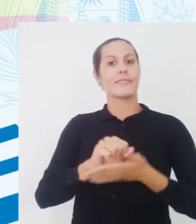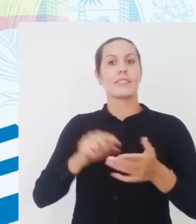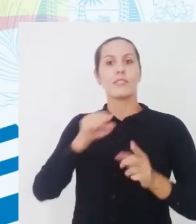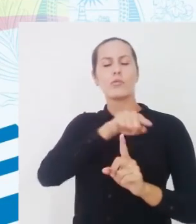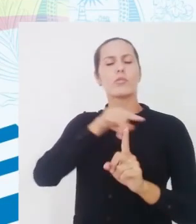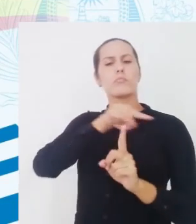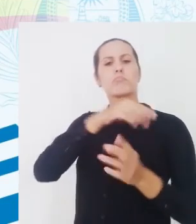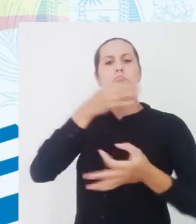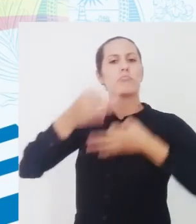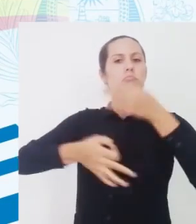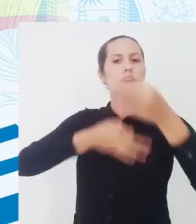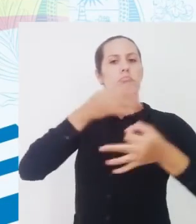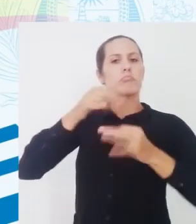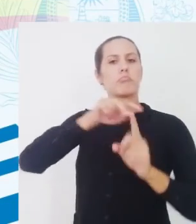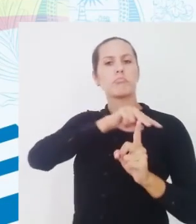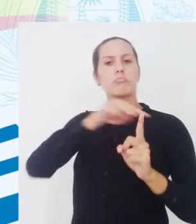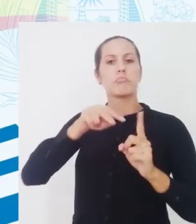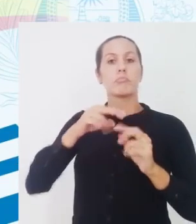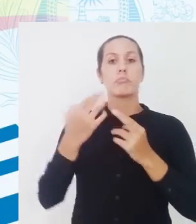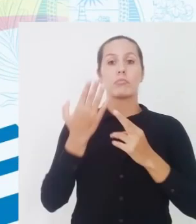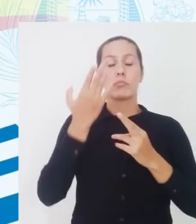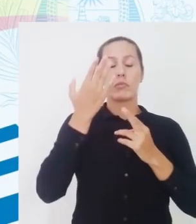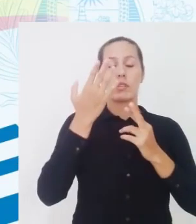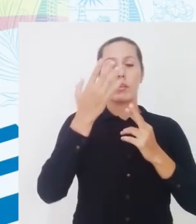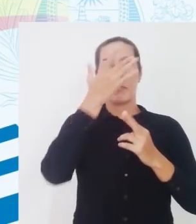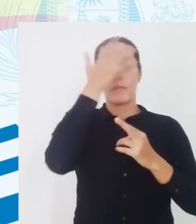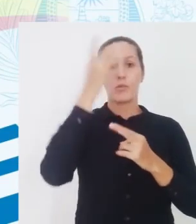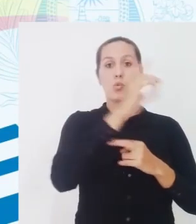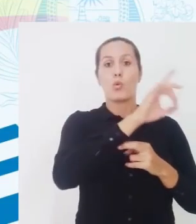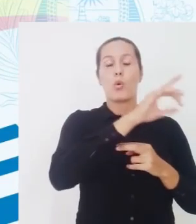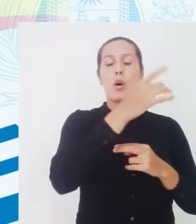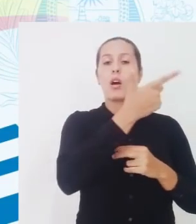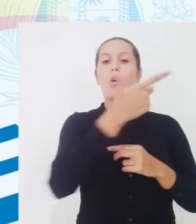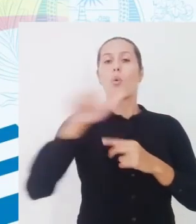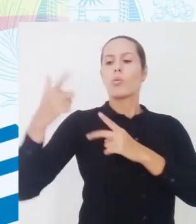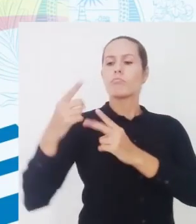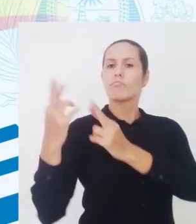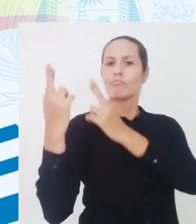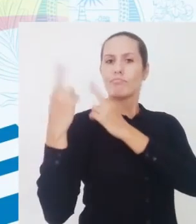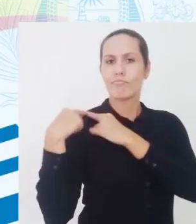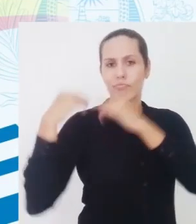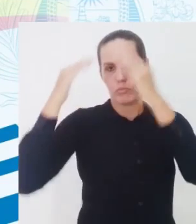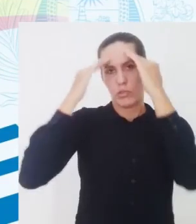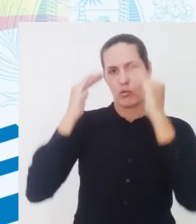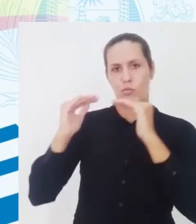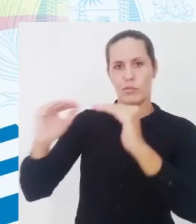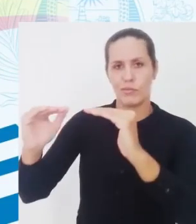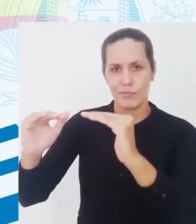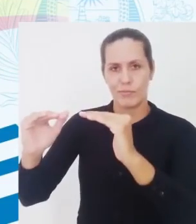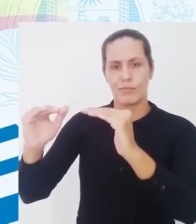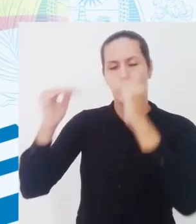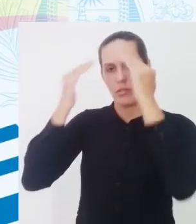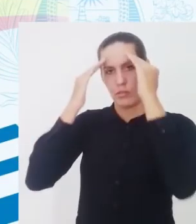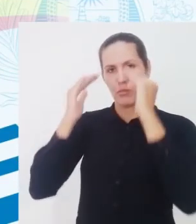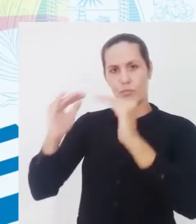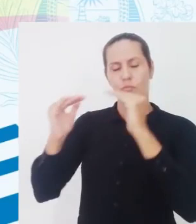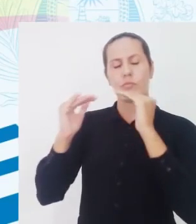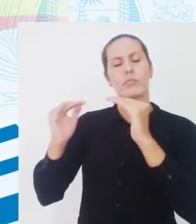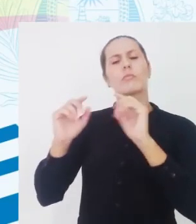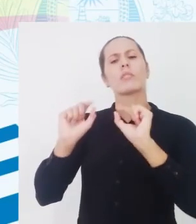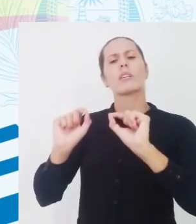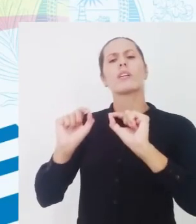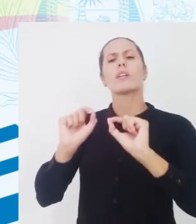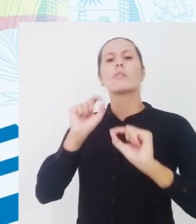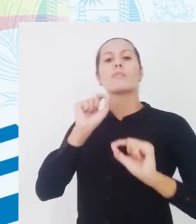Então nenhum deles, vou ignorar tudo. Na verdade, o que a gente vai fazer aqui agora é um exercício de escolher